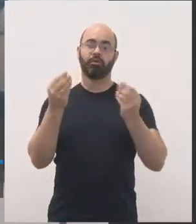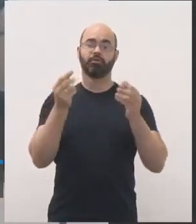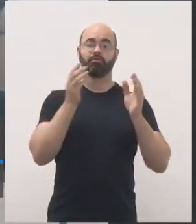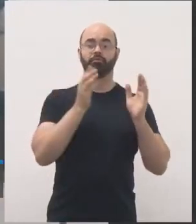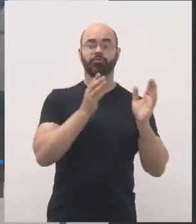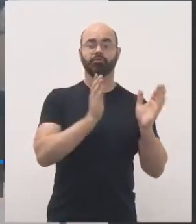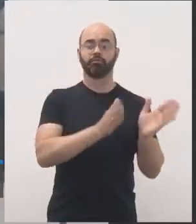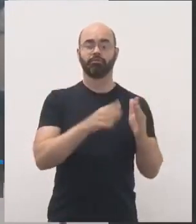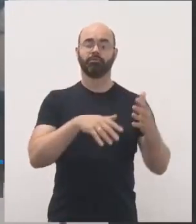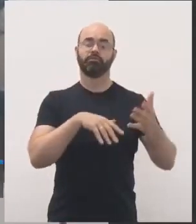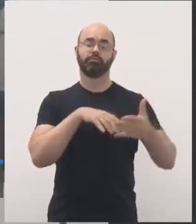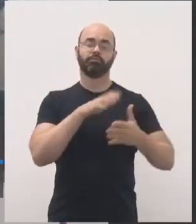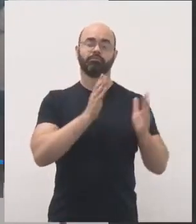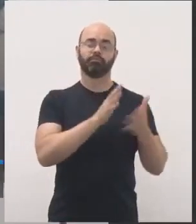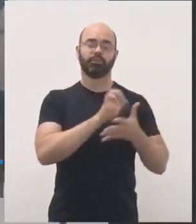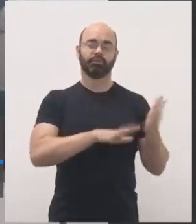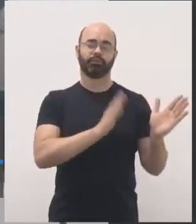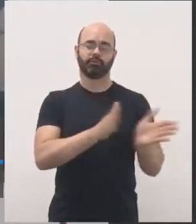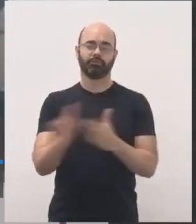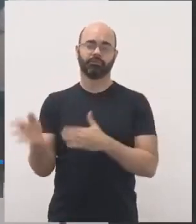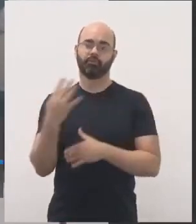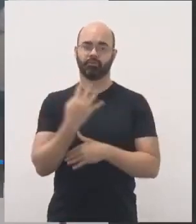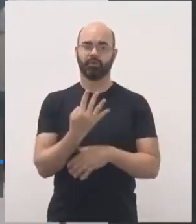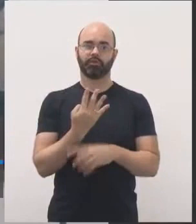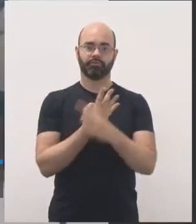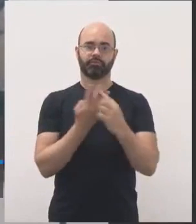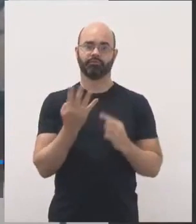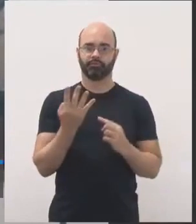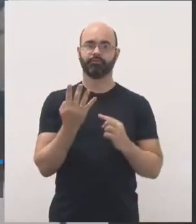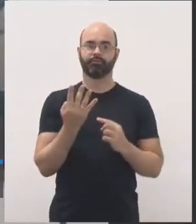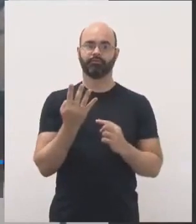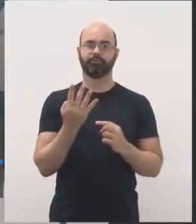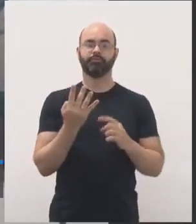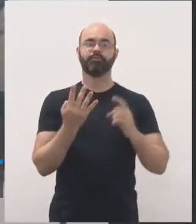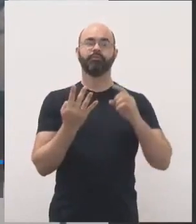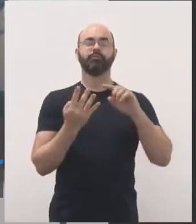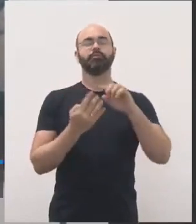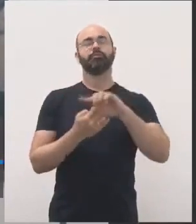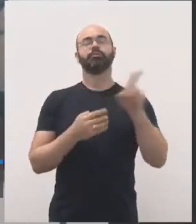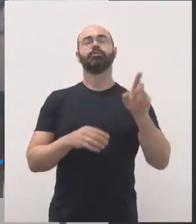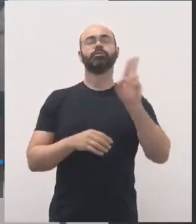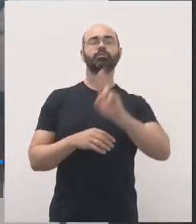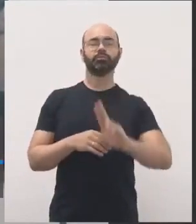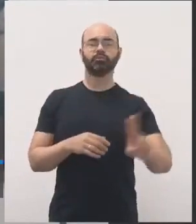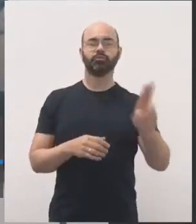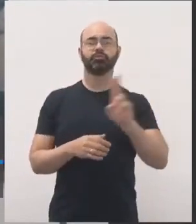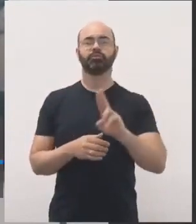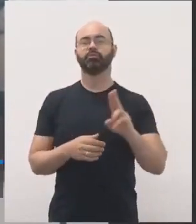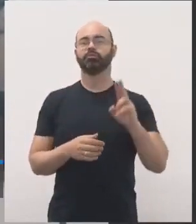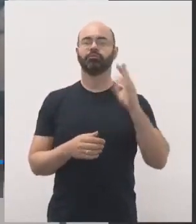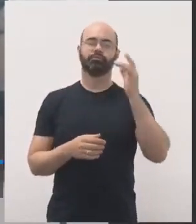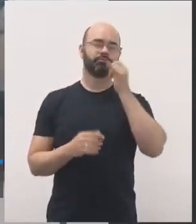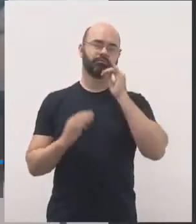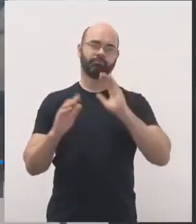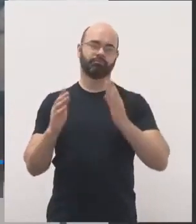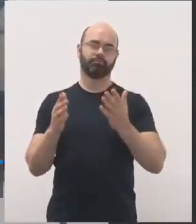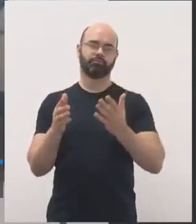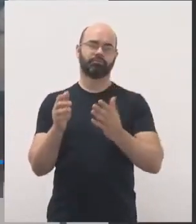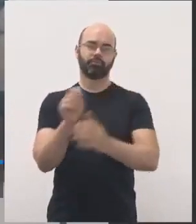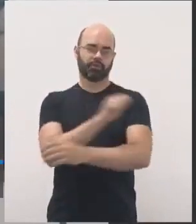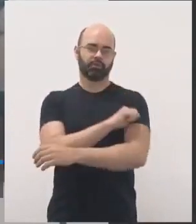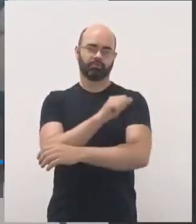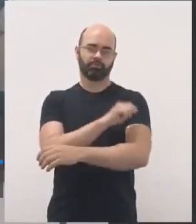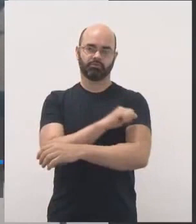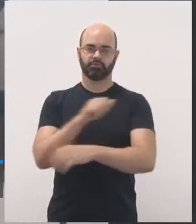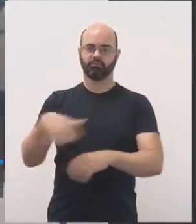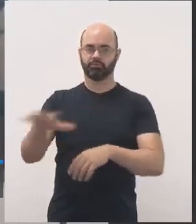de atividades, são 4 atividades. A ideia é que sejam utilizadas e feitas com os estudantes, mas é claro,